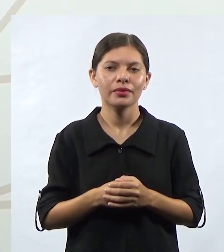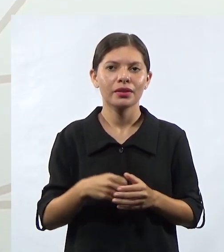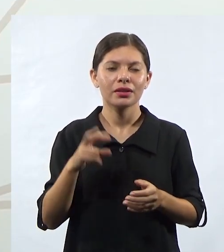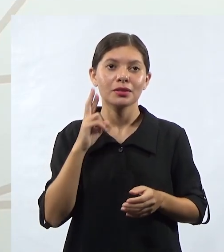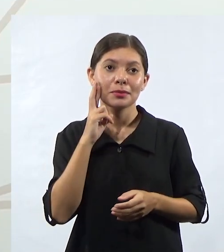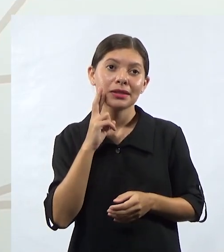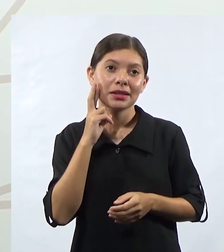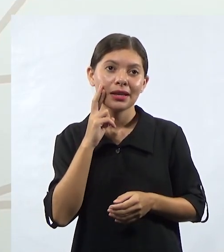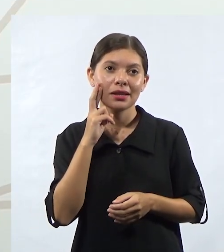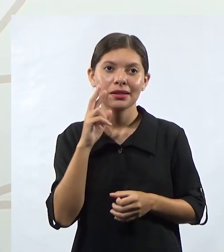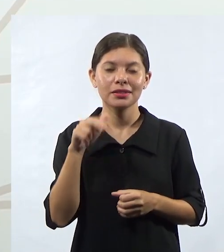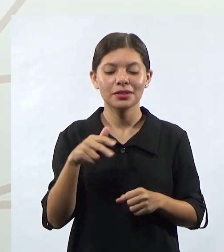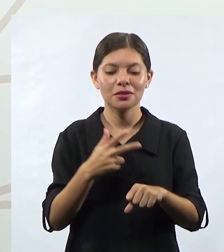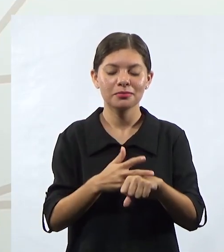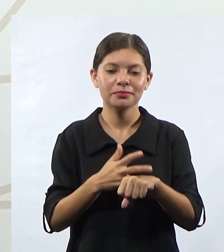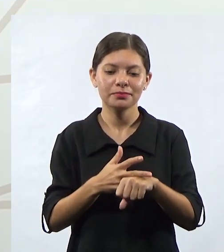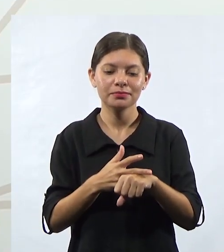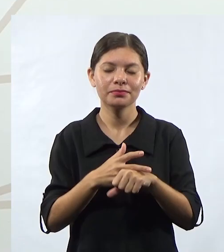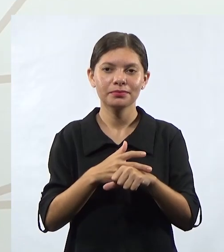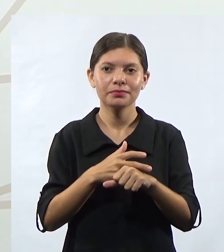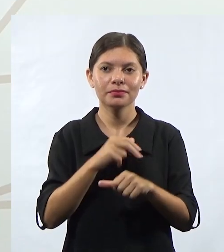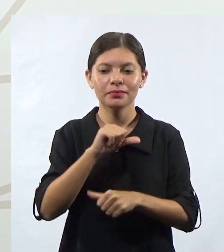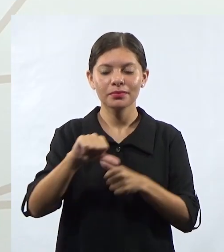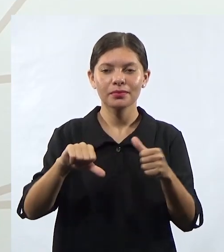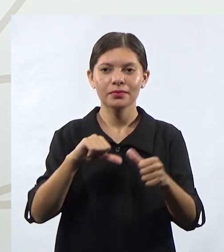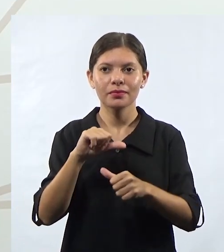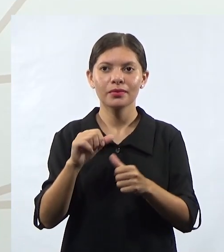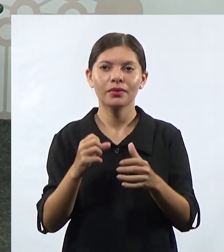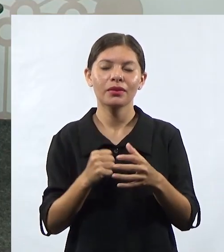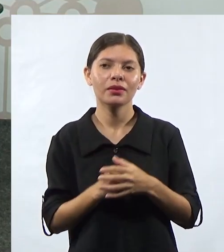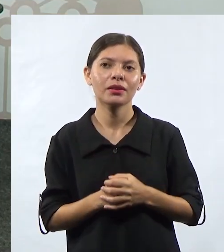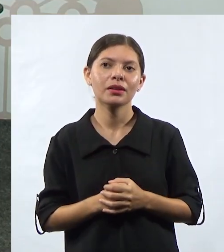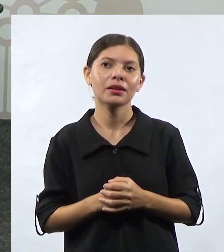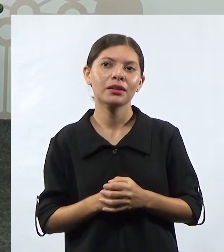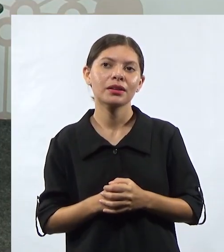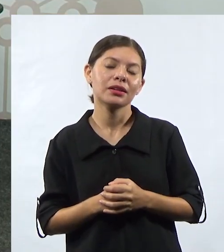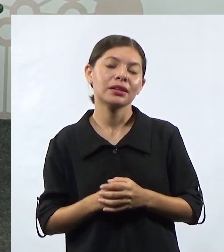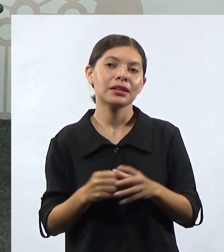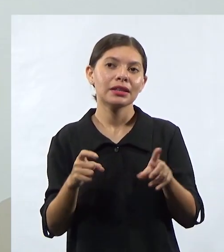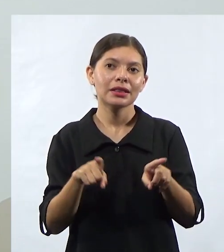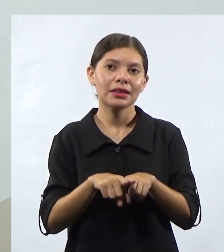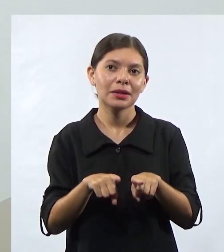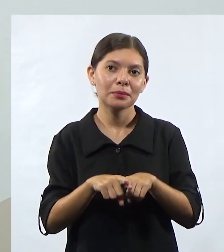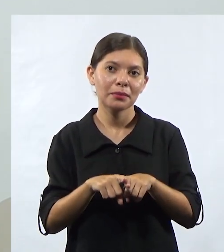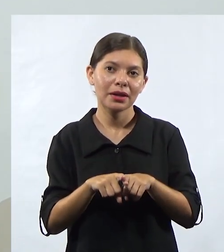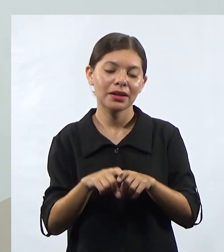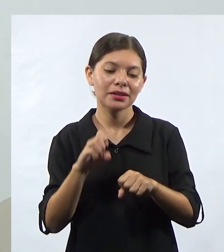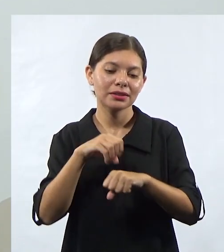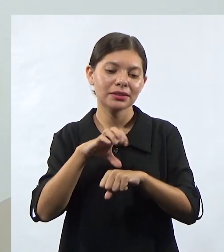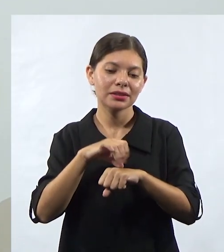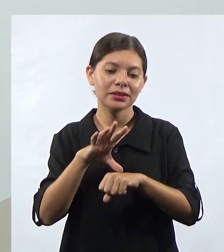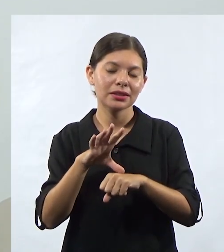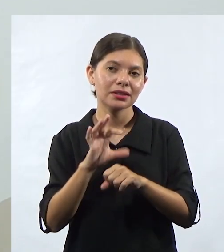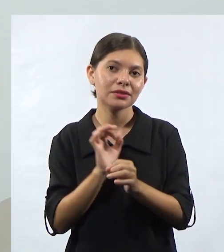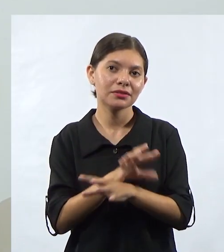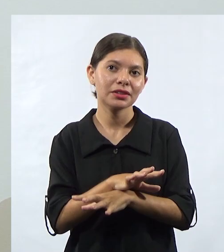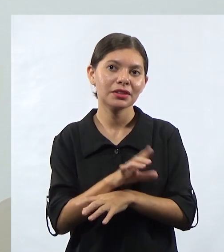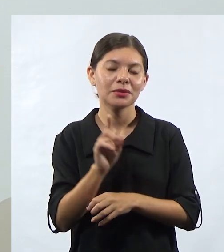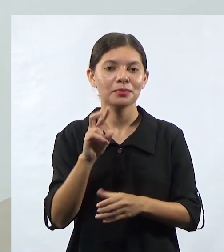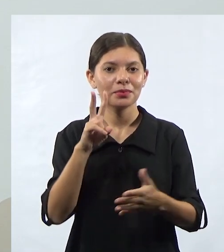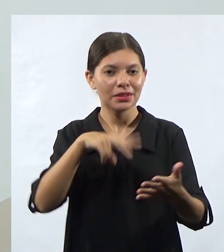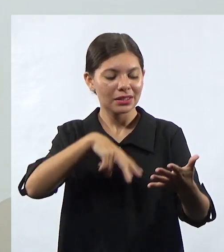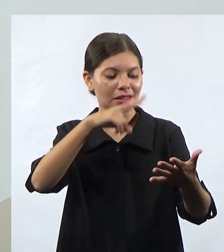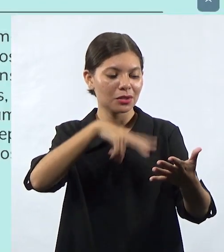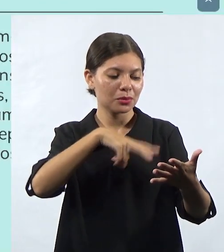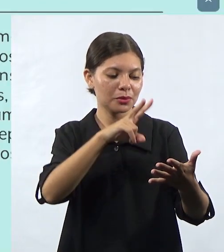por uma experiência nesse sentido. Mas tem algo mais, professora, que a gente pode... As nossas últimas dicas são as dicas de leitura,